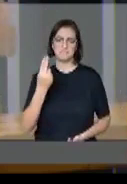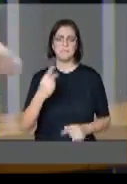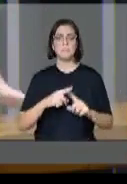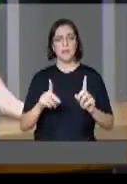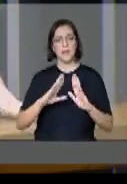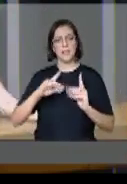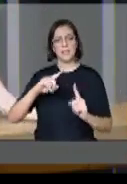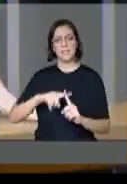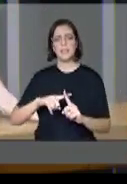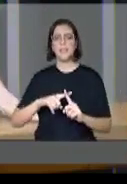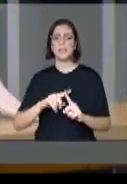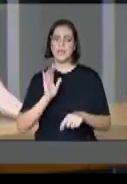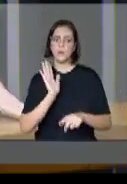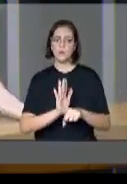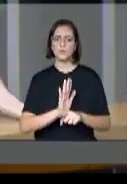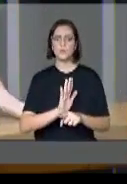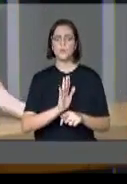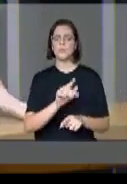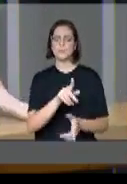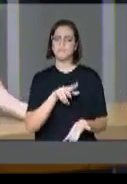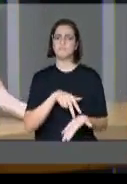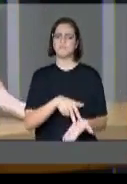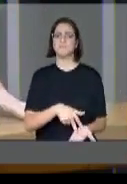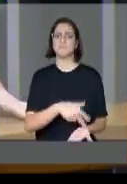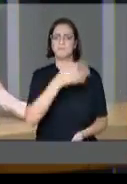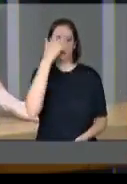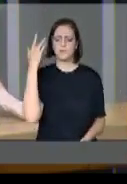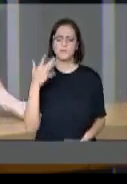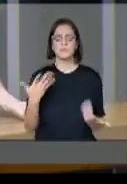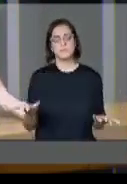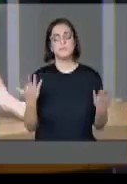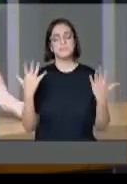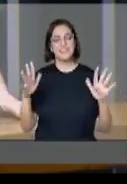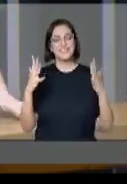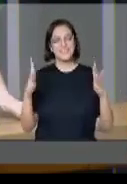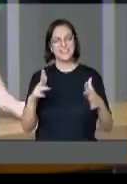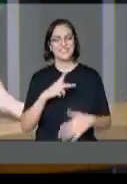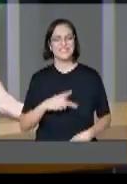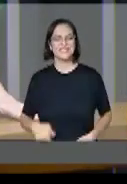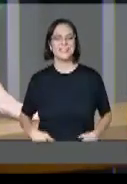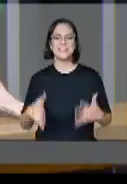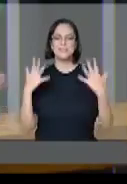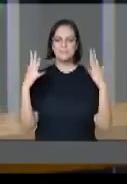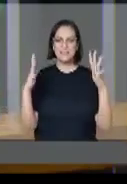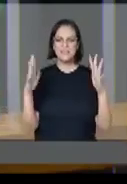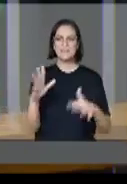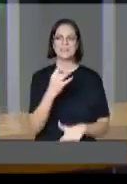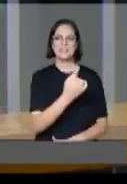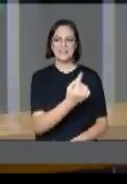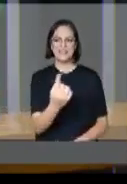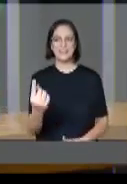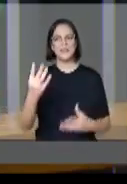que centraliza a pessoa e coloca a pessoa no lugar certo. Então, parabéns, presidente, parabéns a cada um